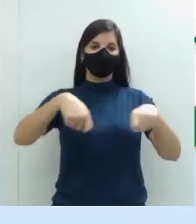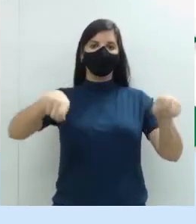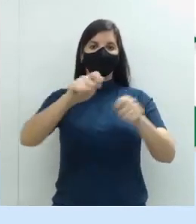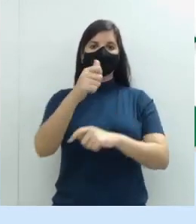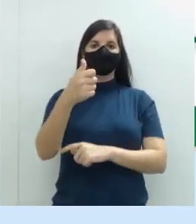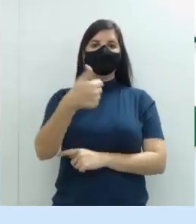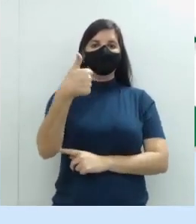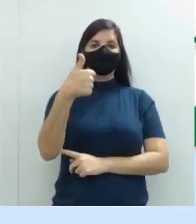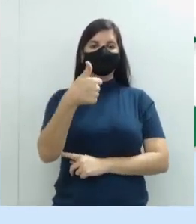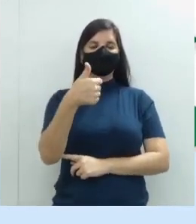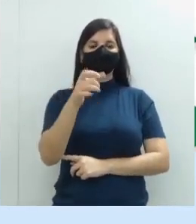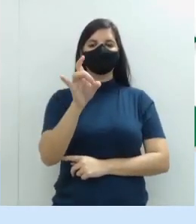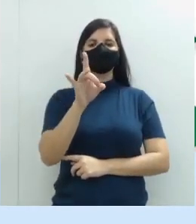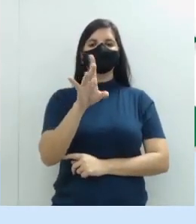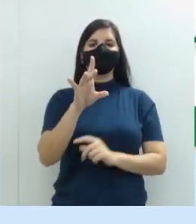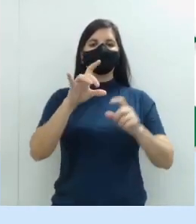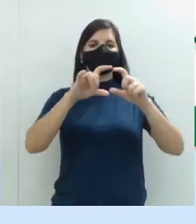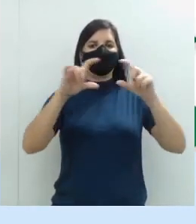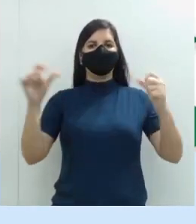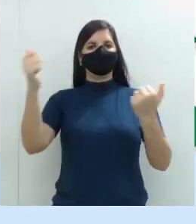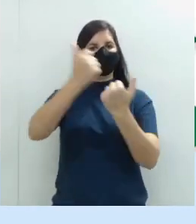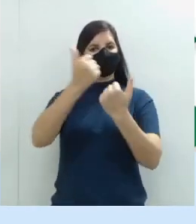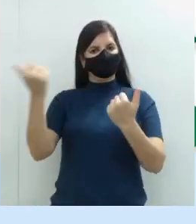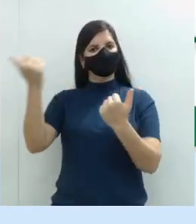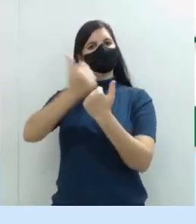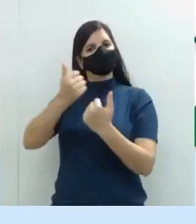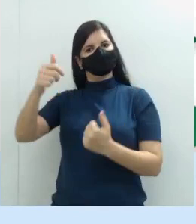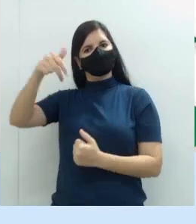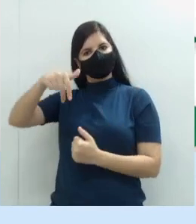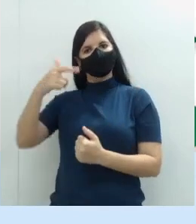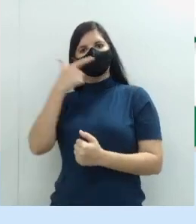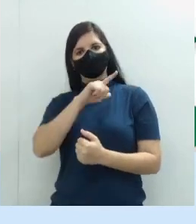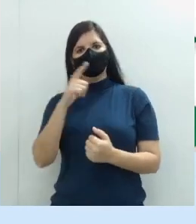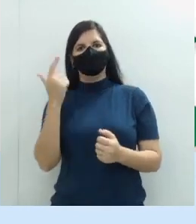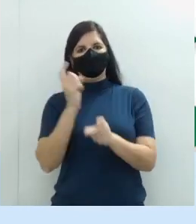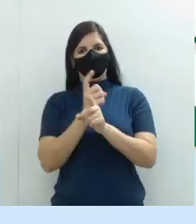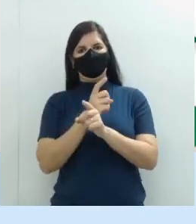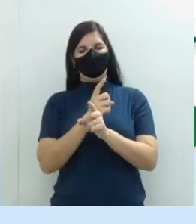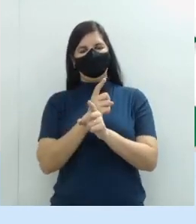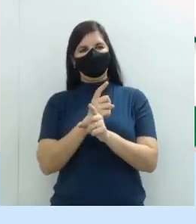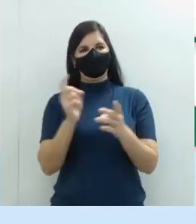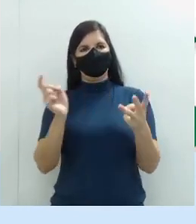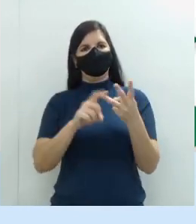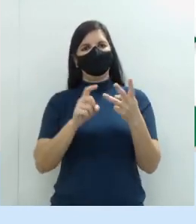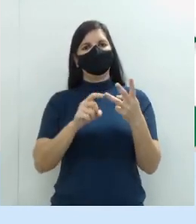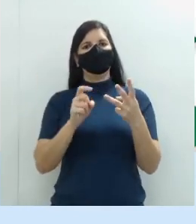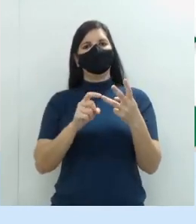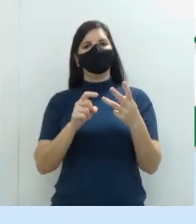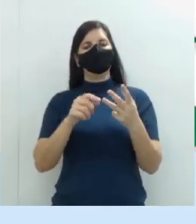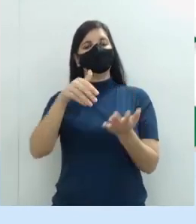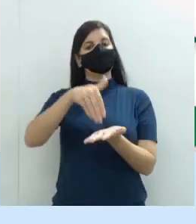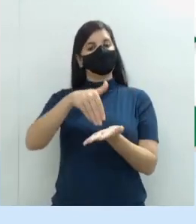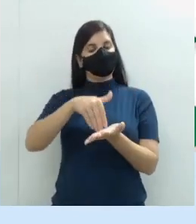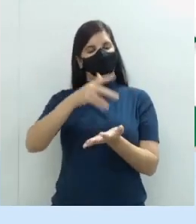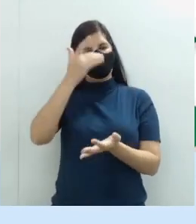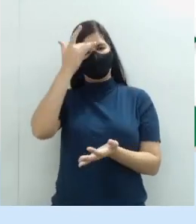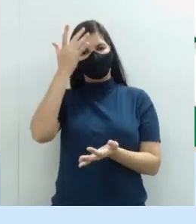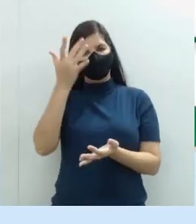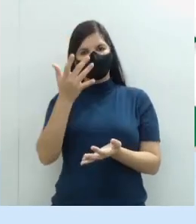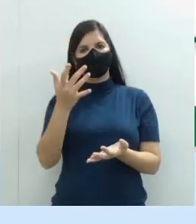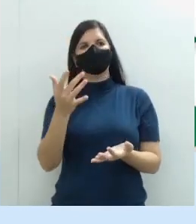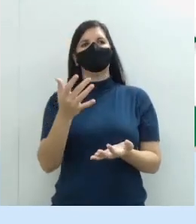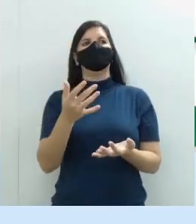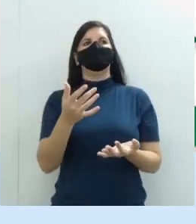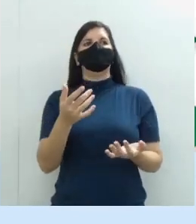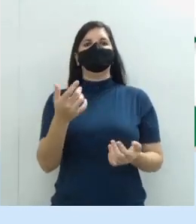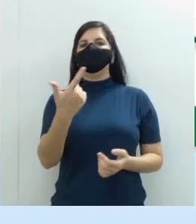primeiro termo. Só a fórmula substituindo o n eu acho a sequência. Tranquilo? E essa última agora, muito fácil. Eu